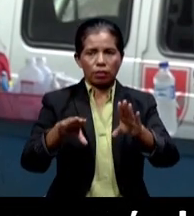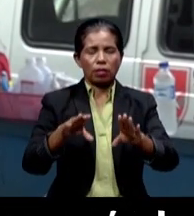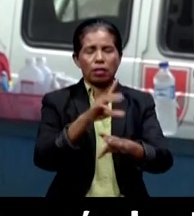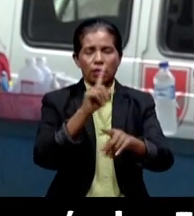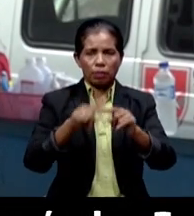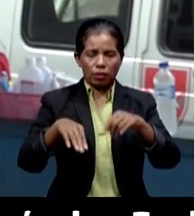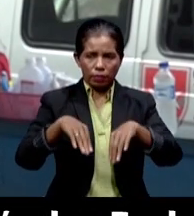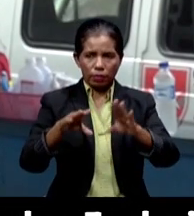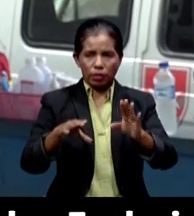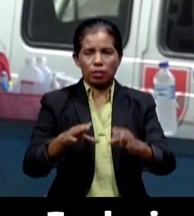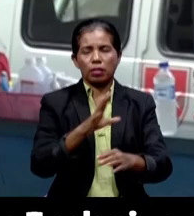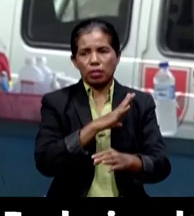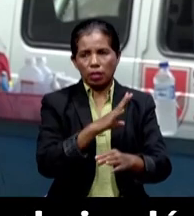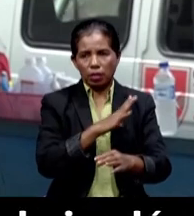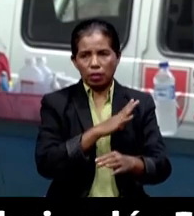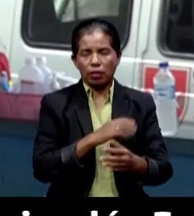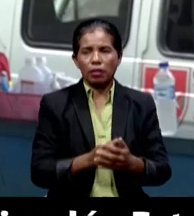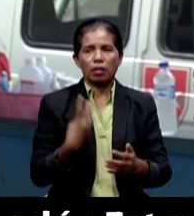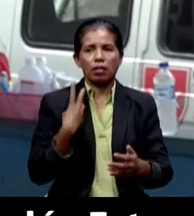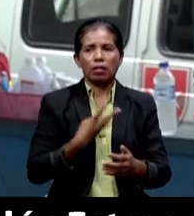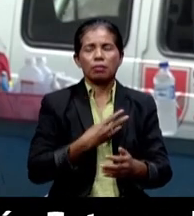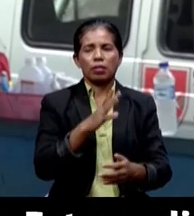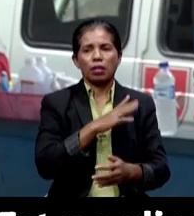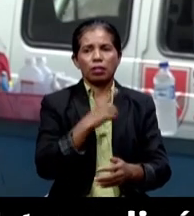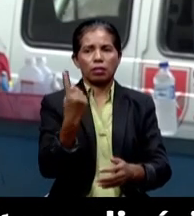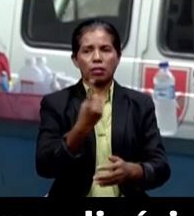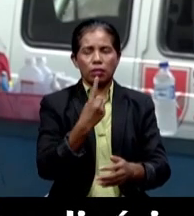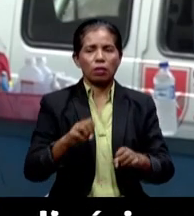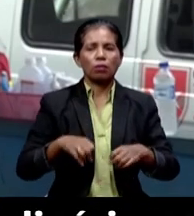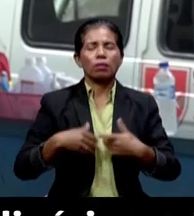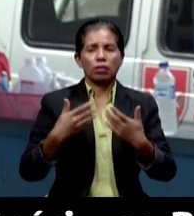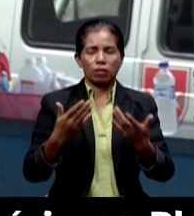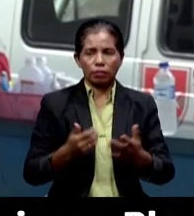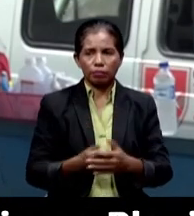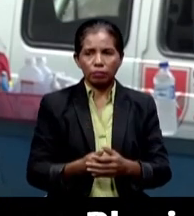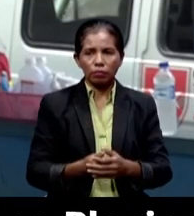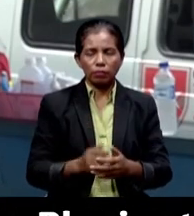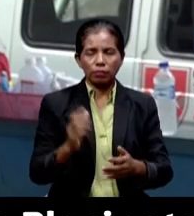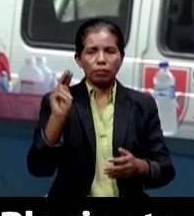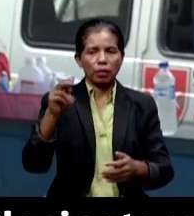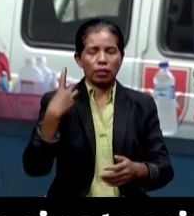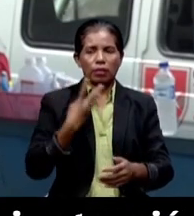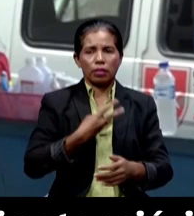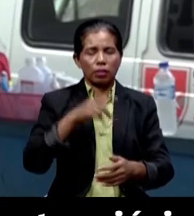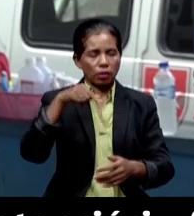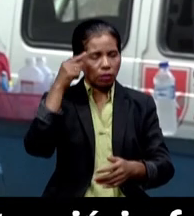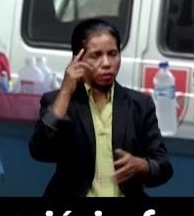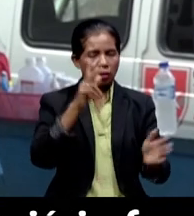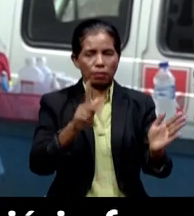belfant, si am si hina fatin, punsa tengah inverno, ini